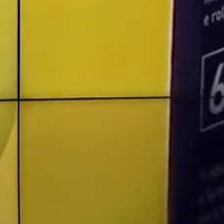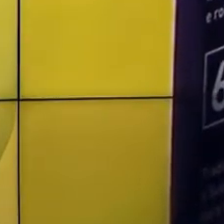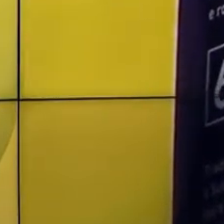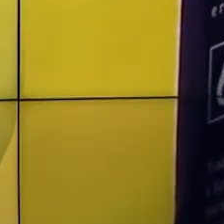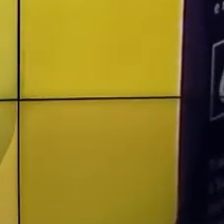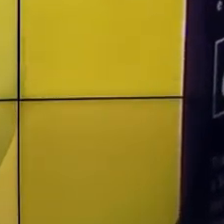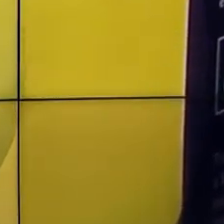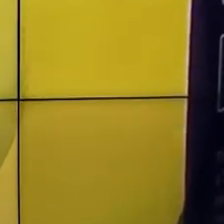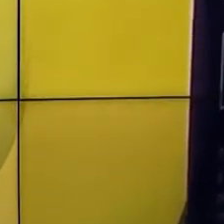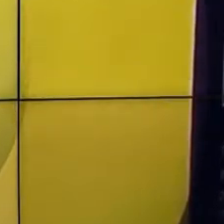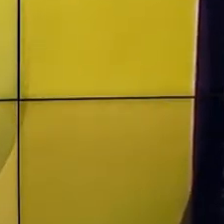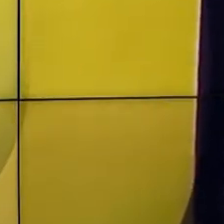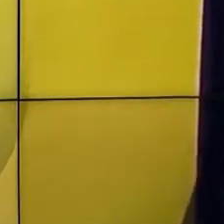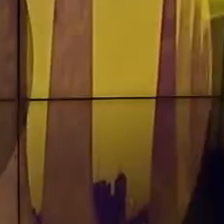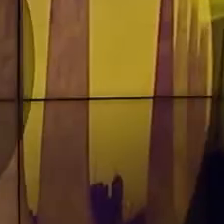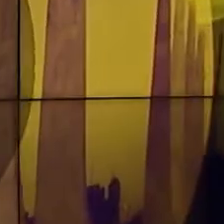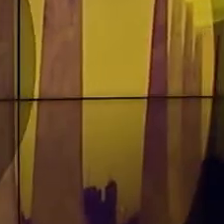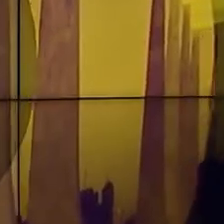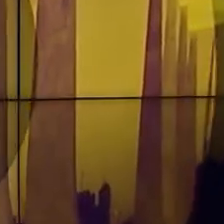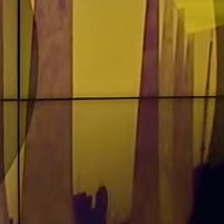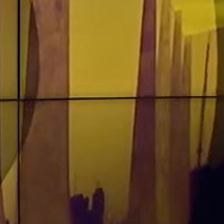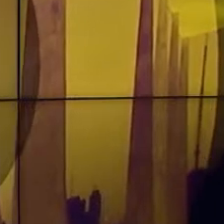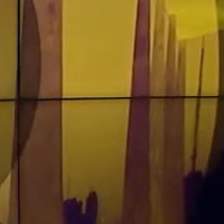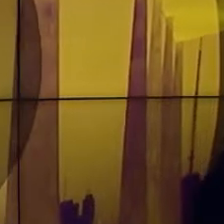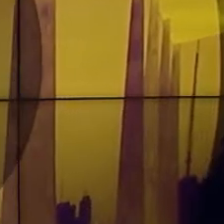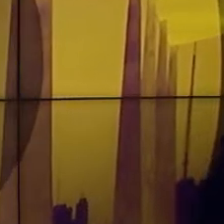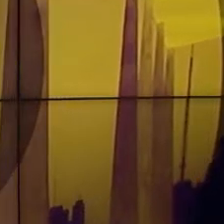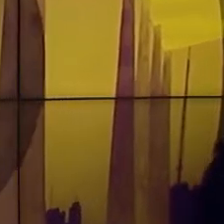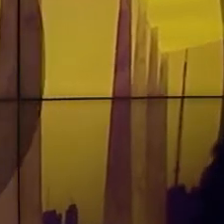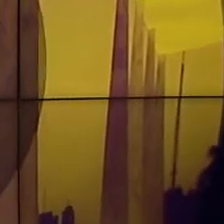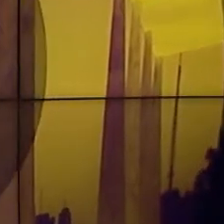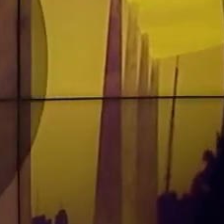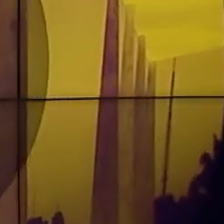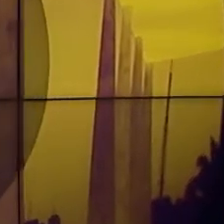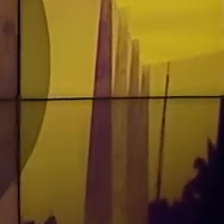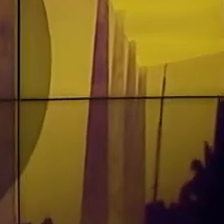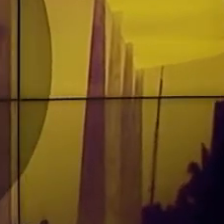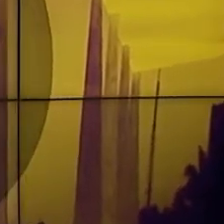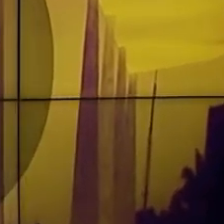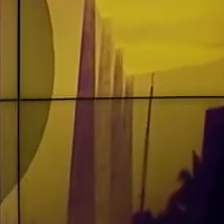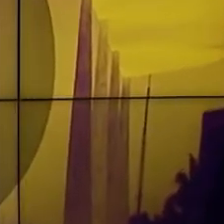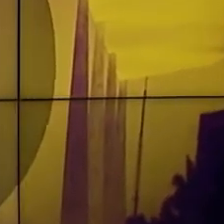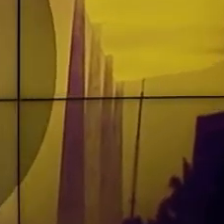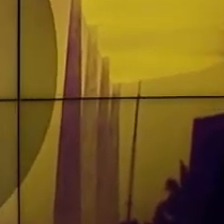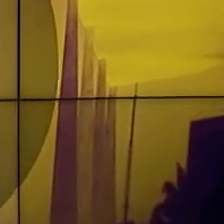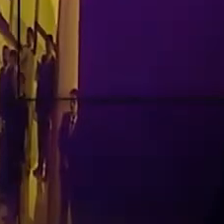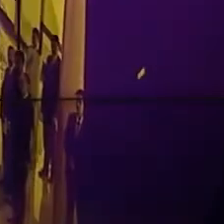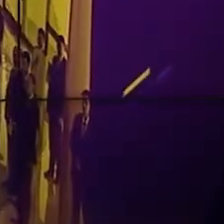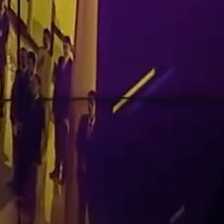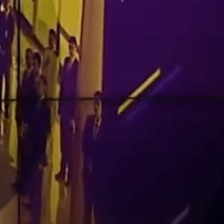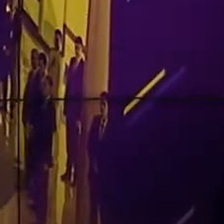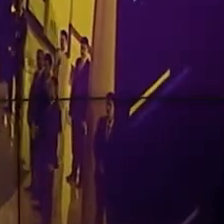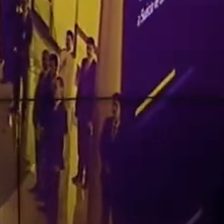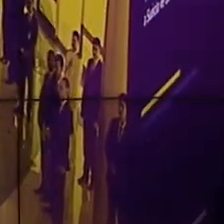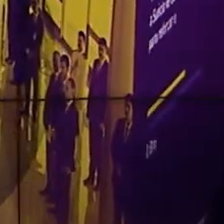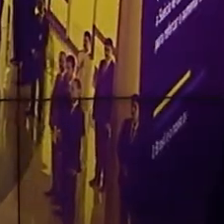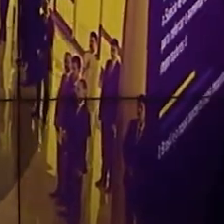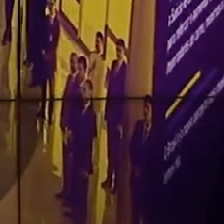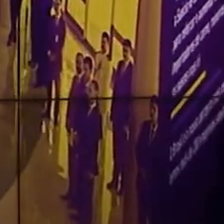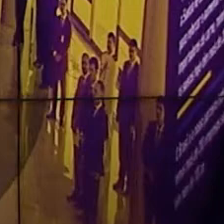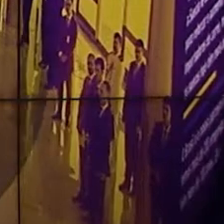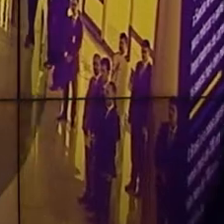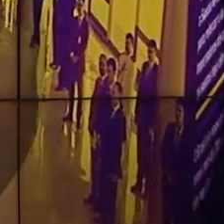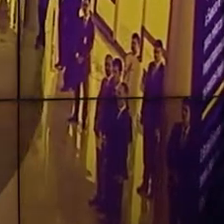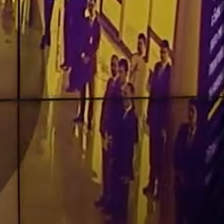a cerimônia, o presidente Michel Temer, que faz parte da galeria, destacou que levou suas experiências à frente da Secretaria de São Paulo ao